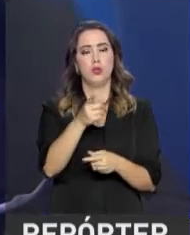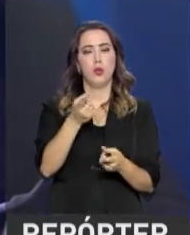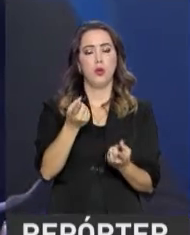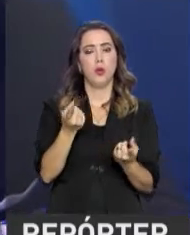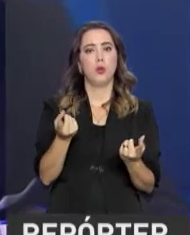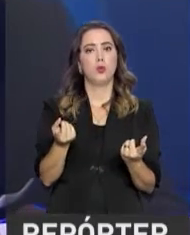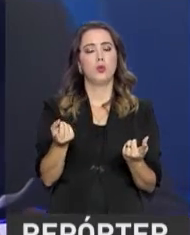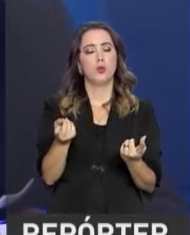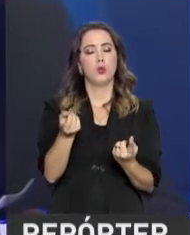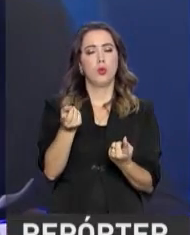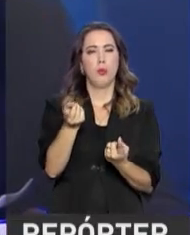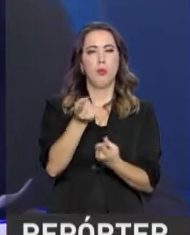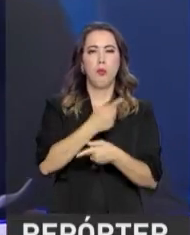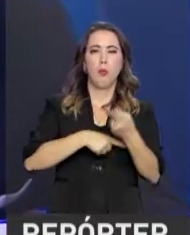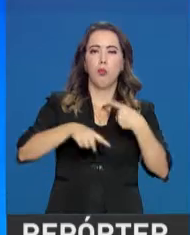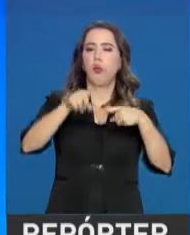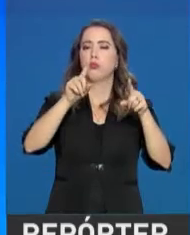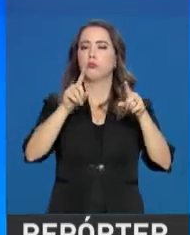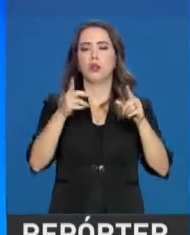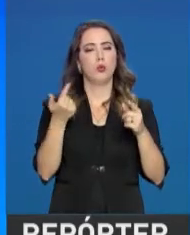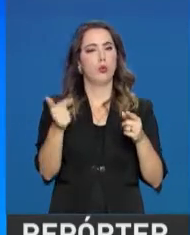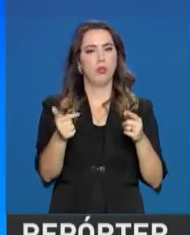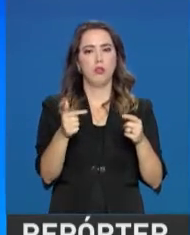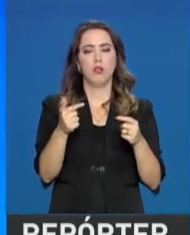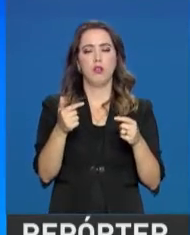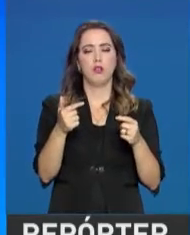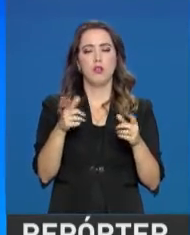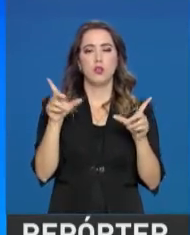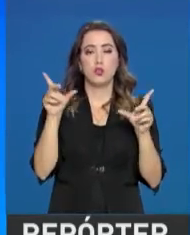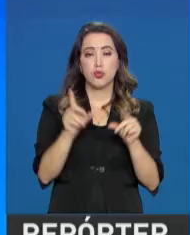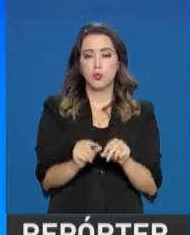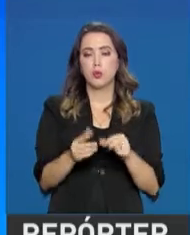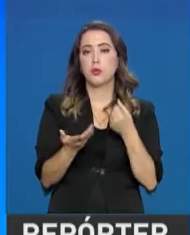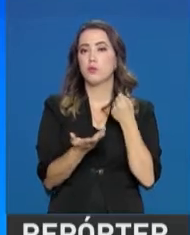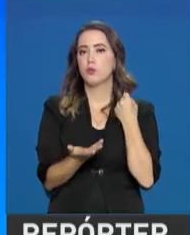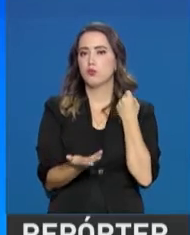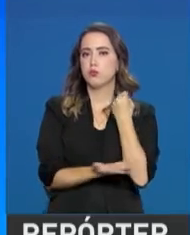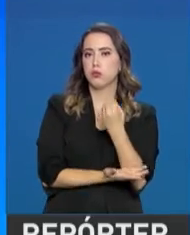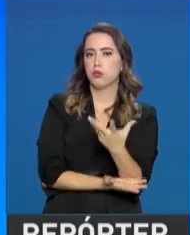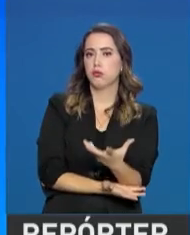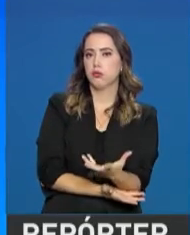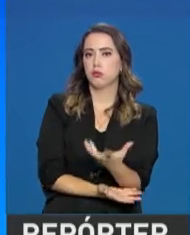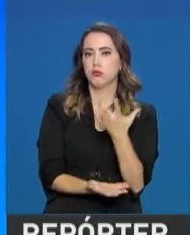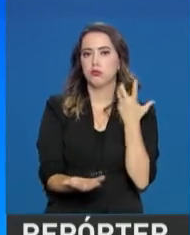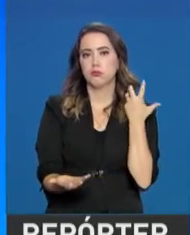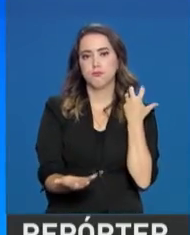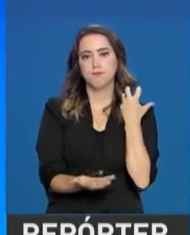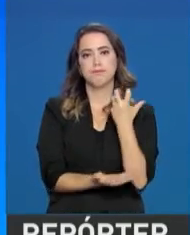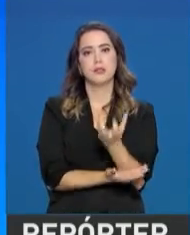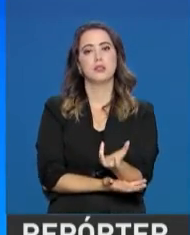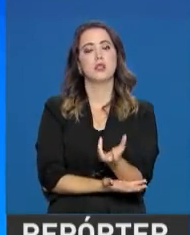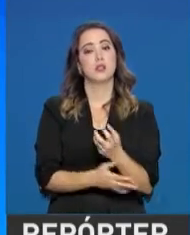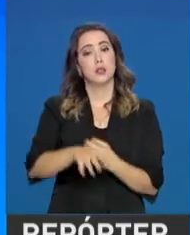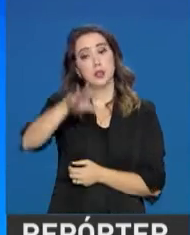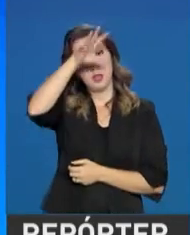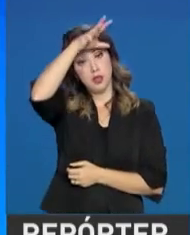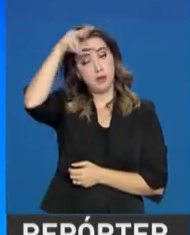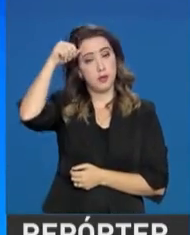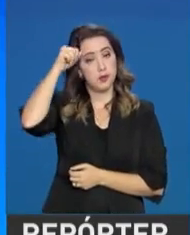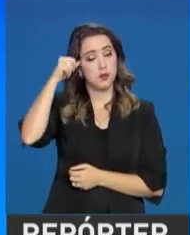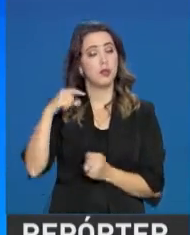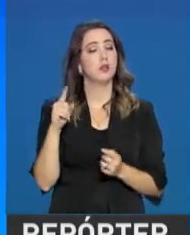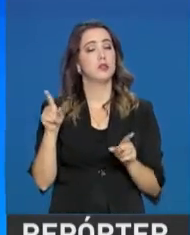de desmatamento na Amazônia. E estamos agora criando duas áreas